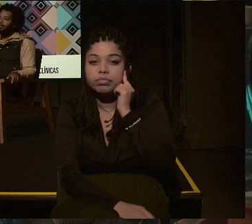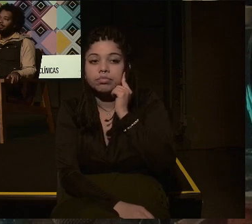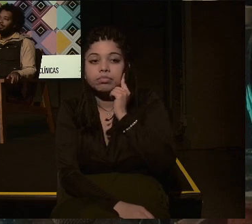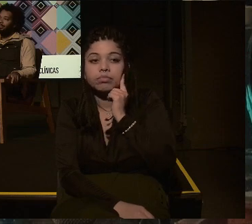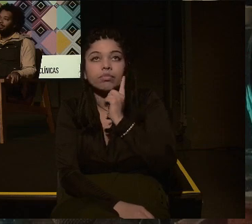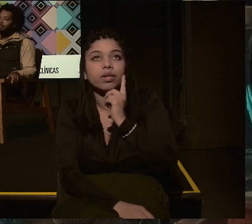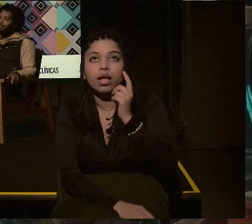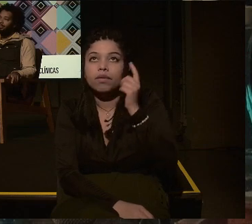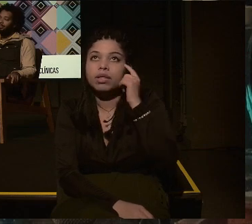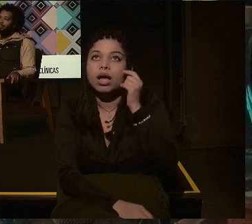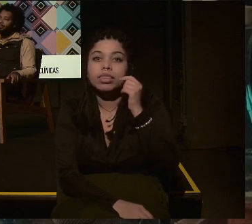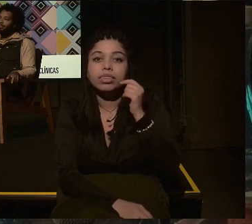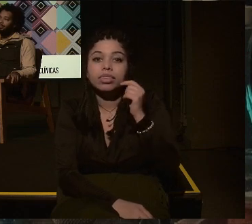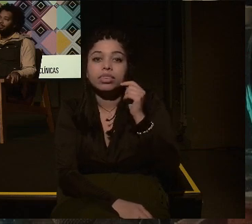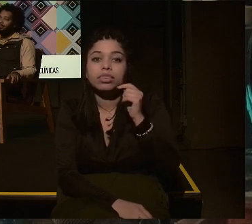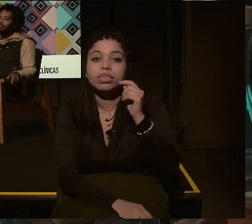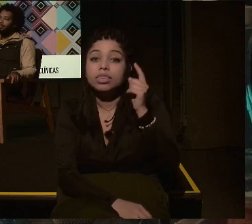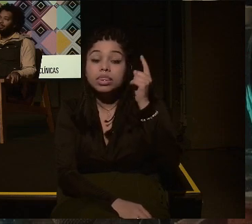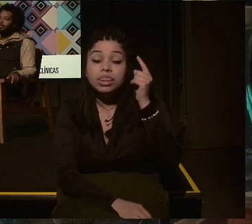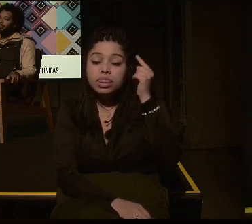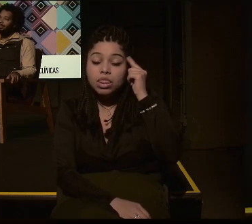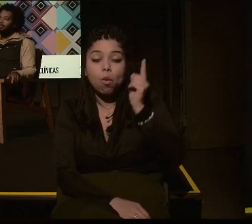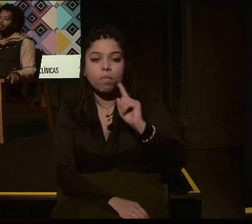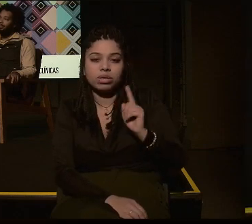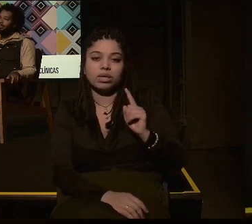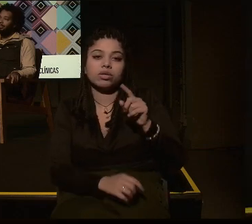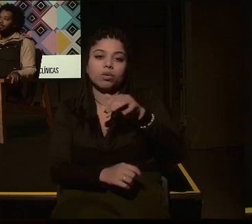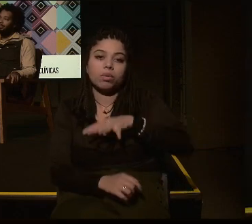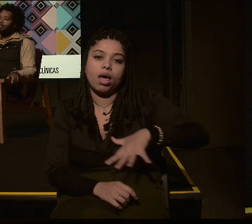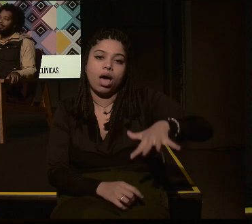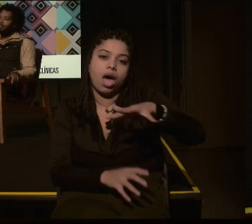não pensar na crítica desse espaço também, né?